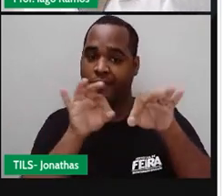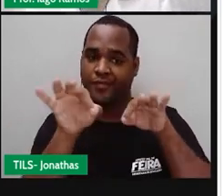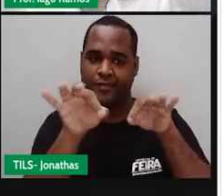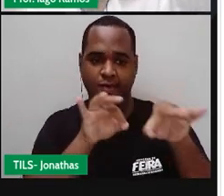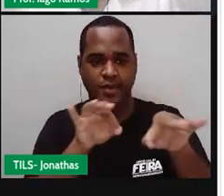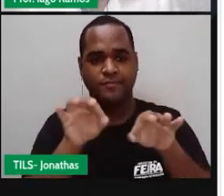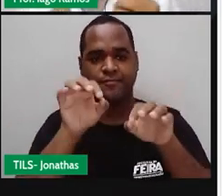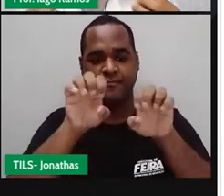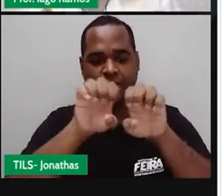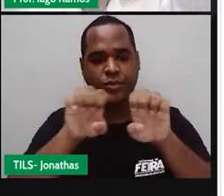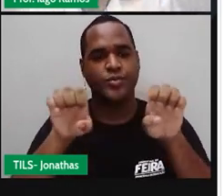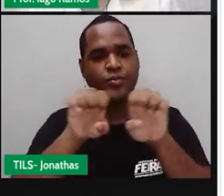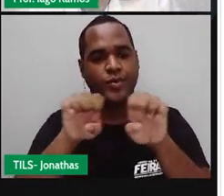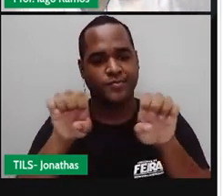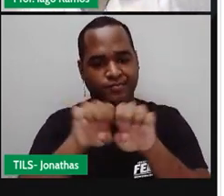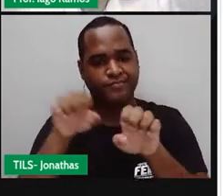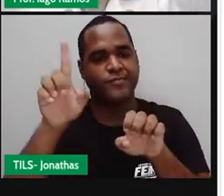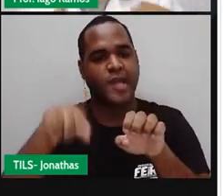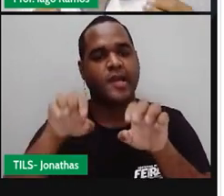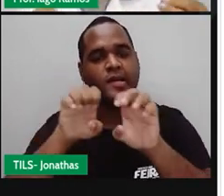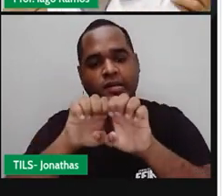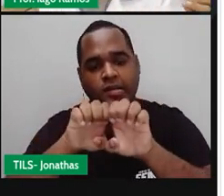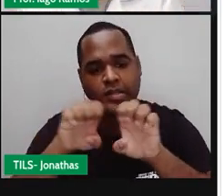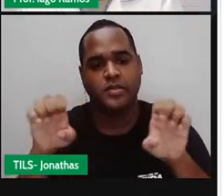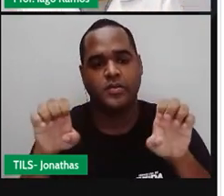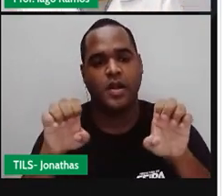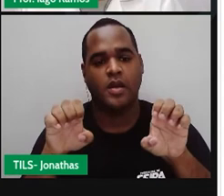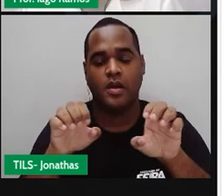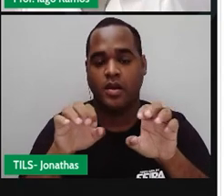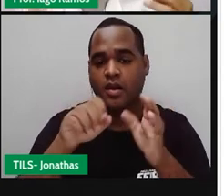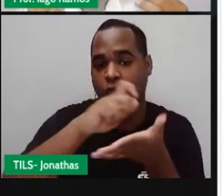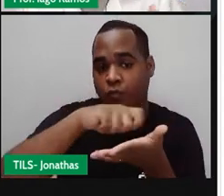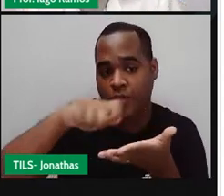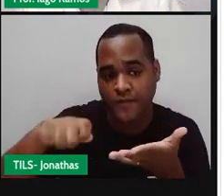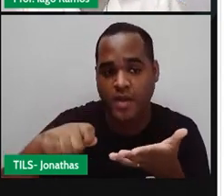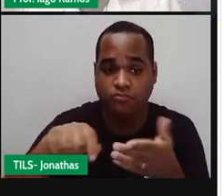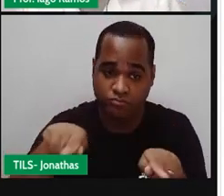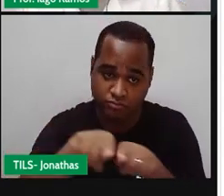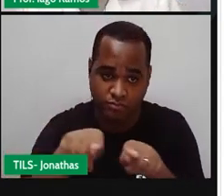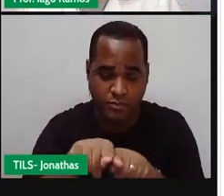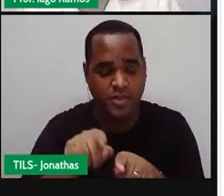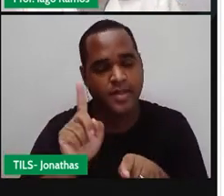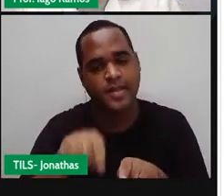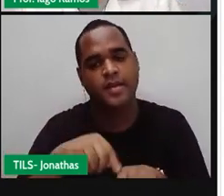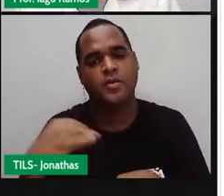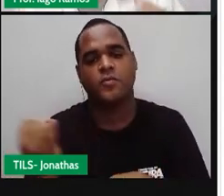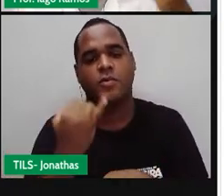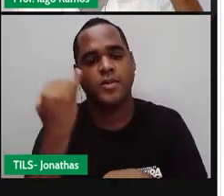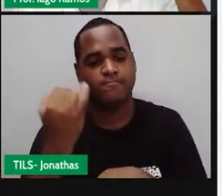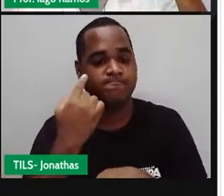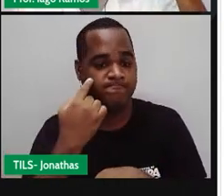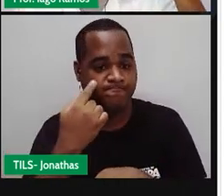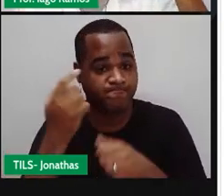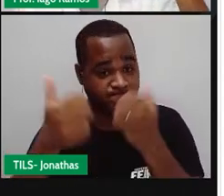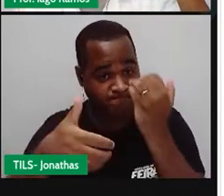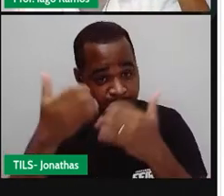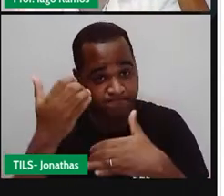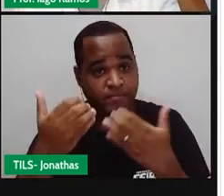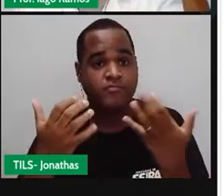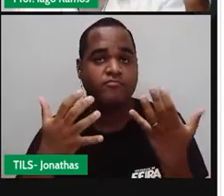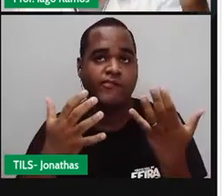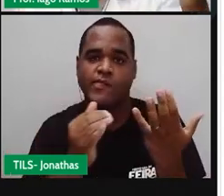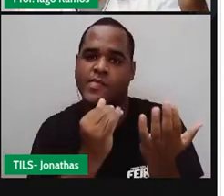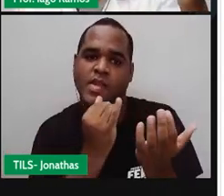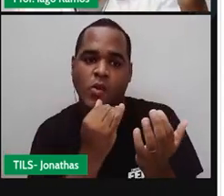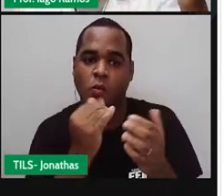tá ela tem uma estrutura uma forma de escrever e até aqui você já acompanhou fica um